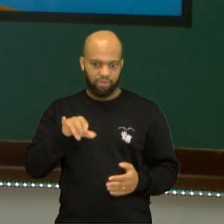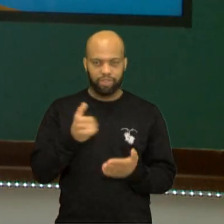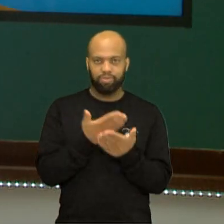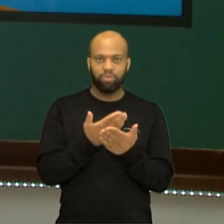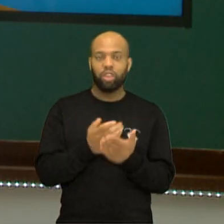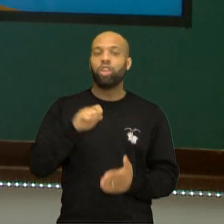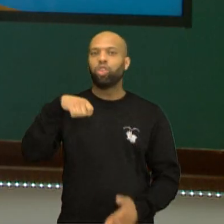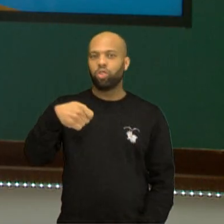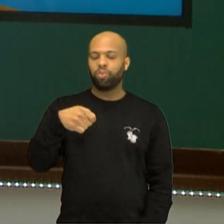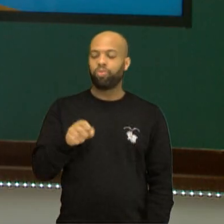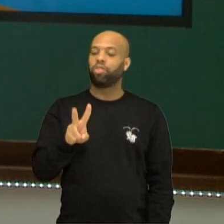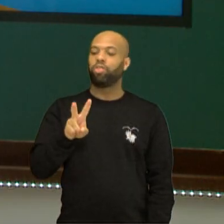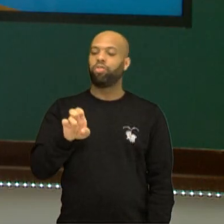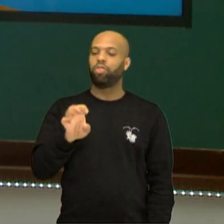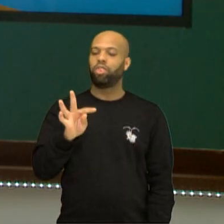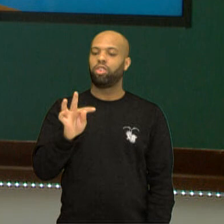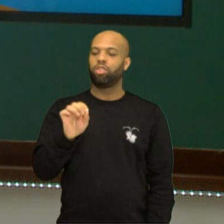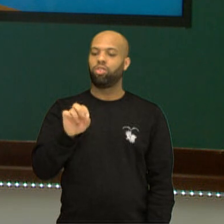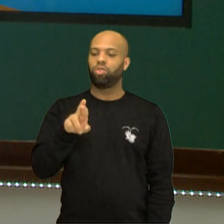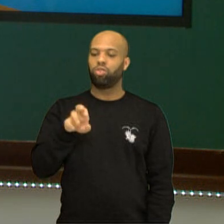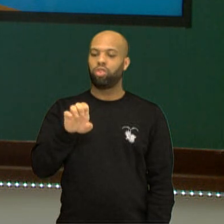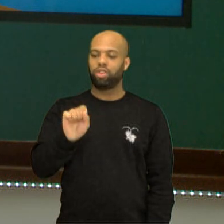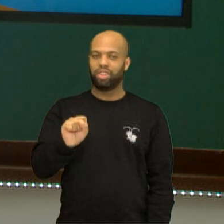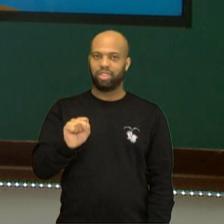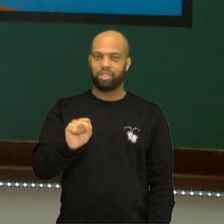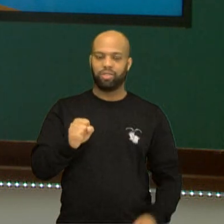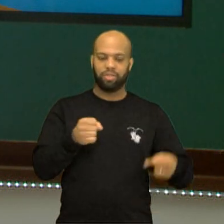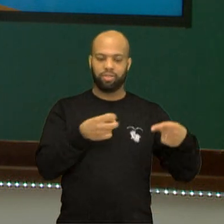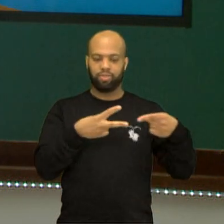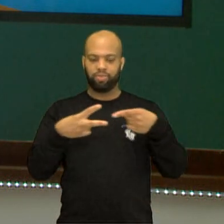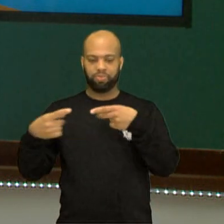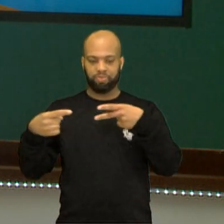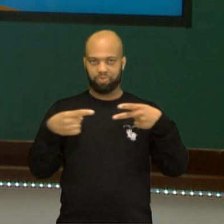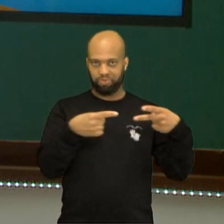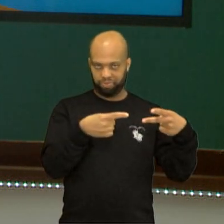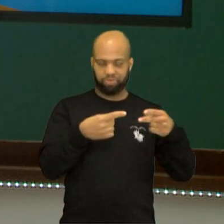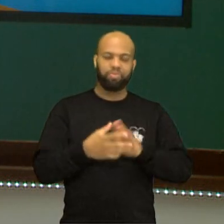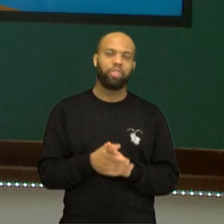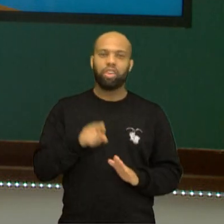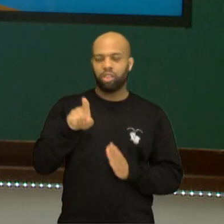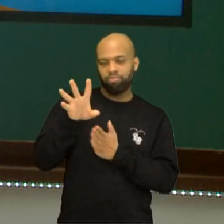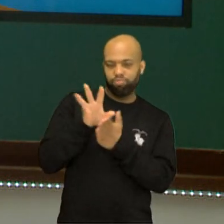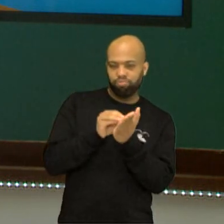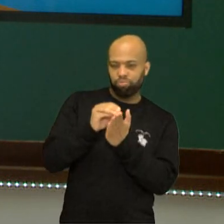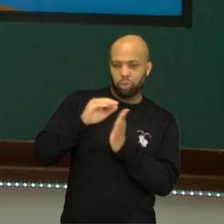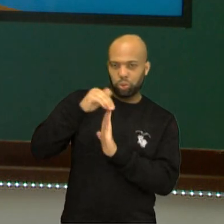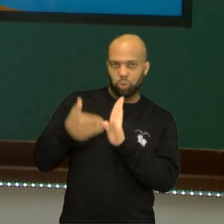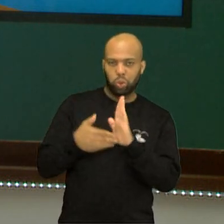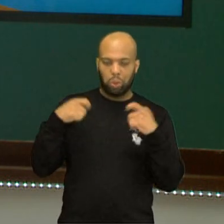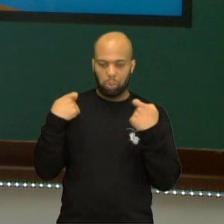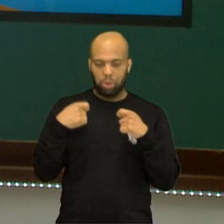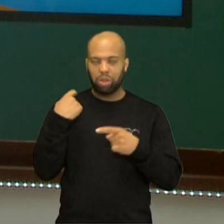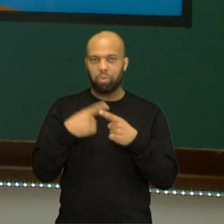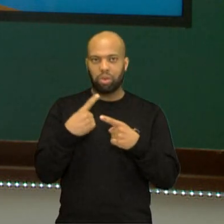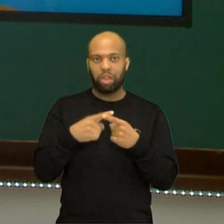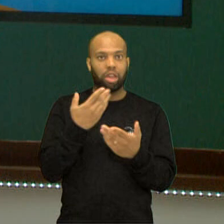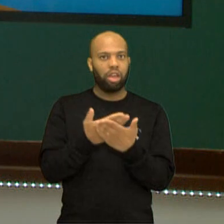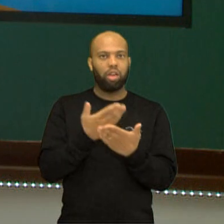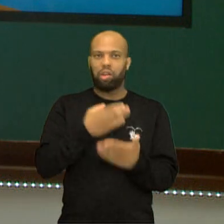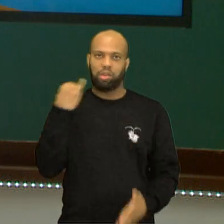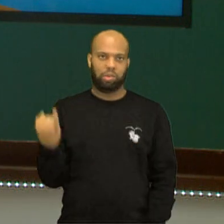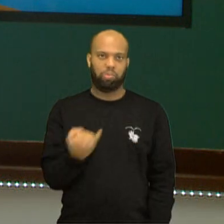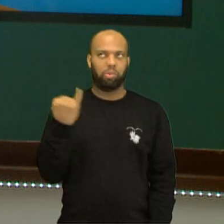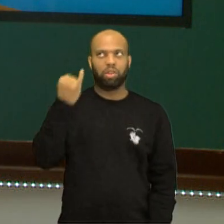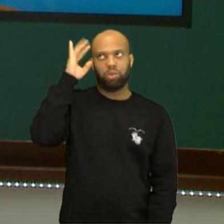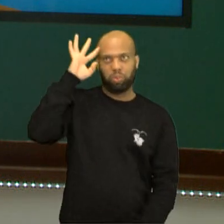vetor. Não tire a atenção dessa tela aí, cara. Anote tudo que for necessário, porque essa aula vai ser uma aula primordial para o